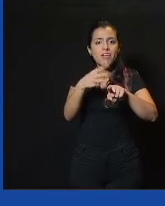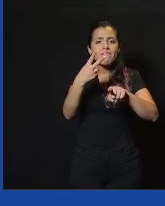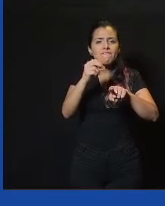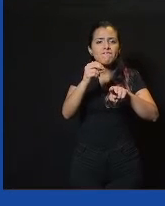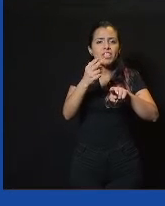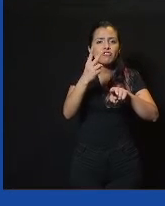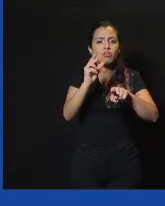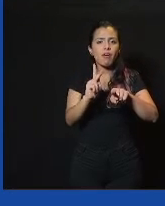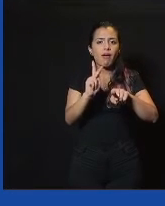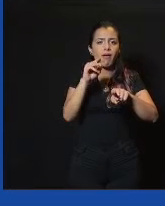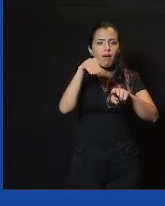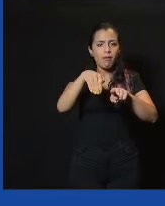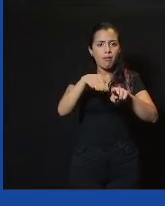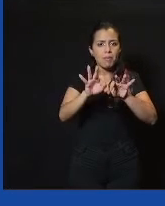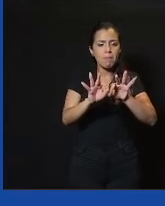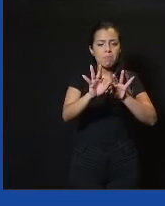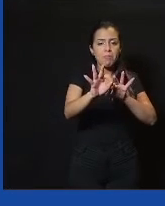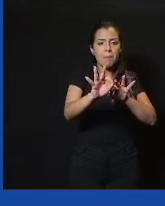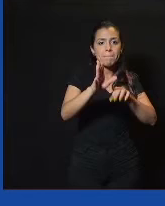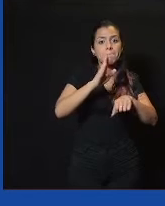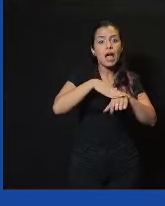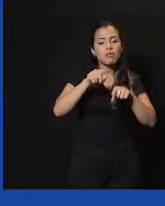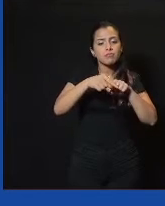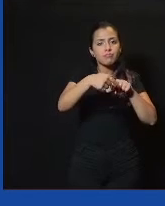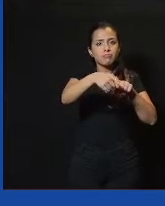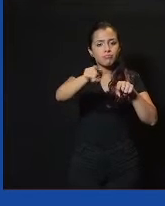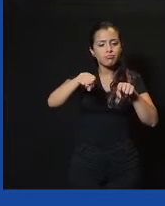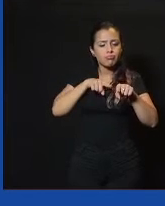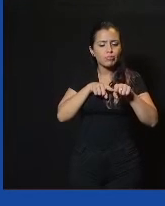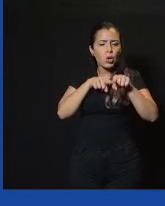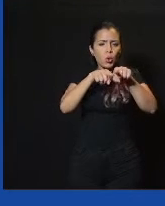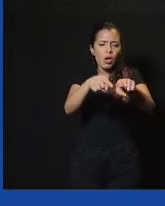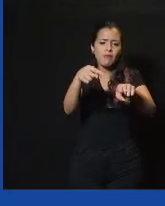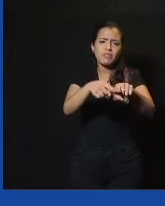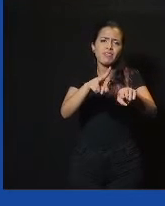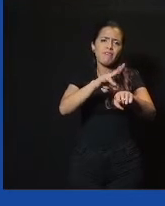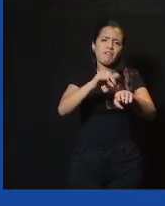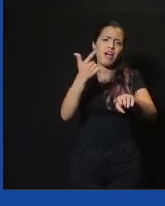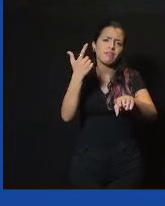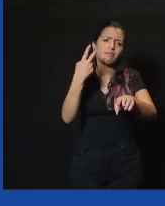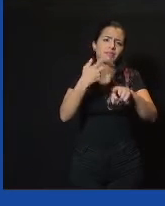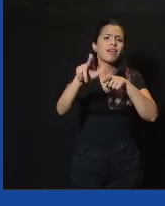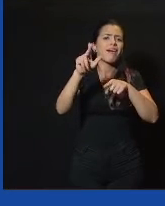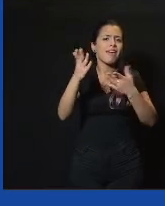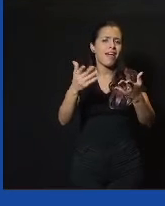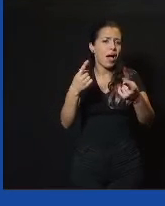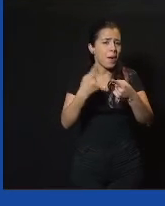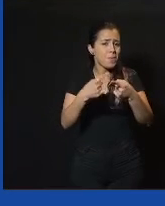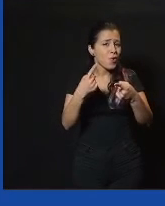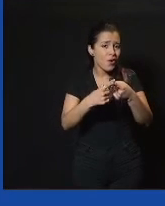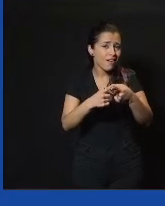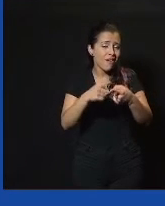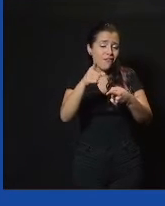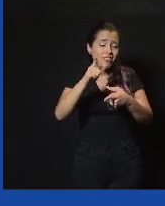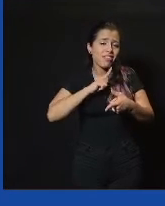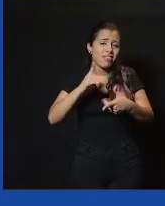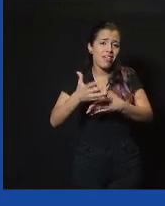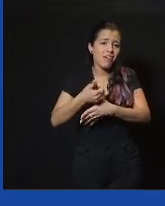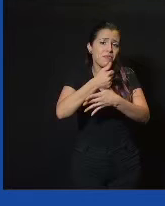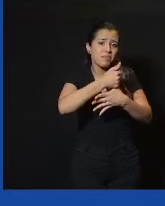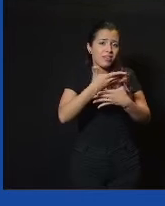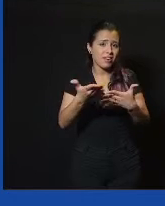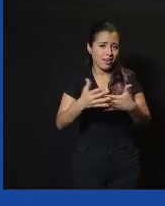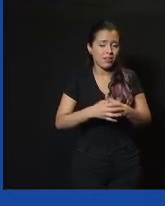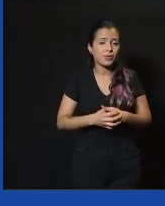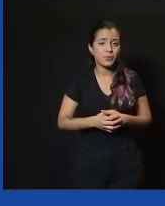Então, só existe meritocracia de verdade quando existe igualdade de oportunidade, de um lado, mas, por outro lado, uma demanda para a